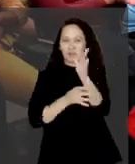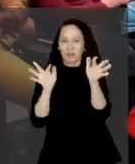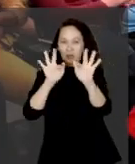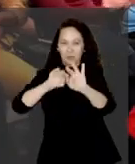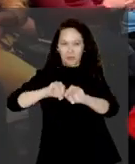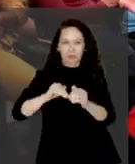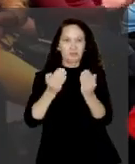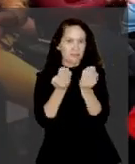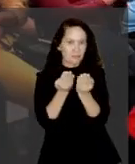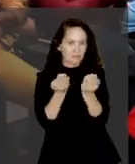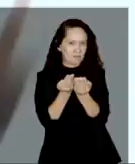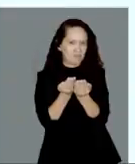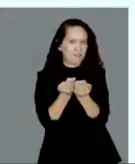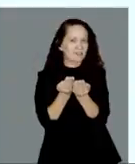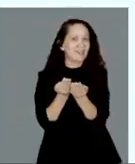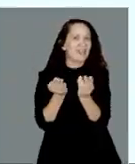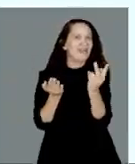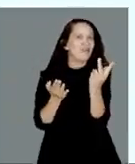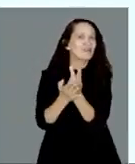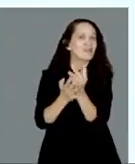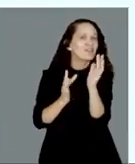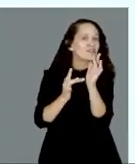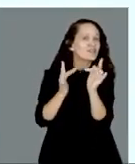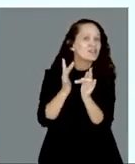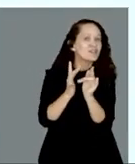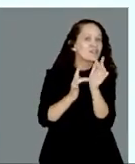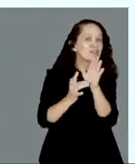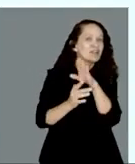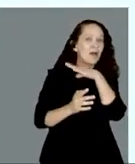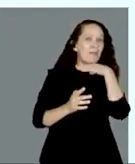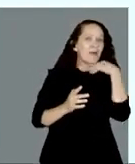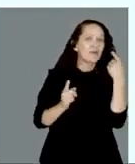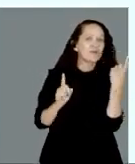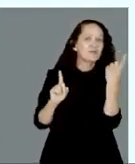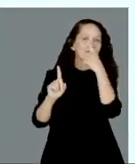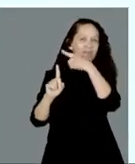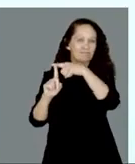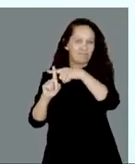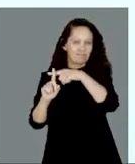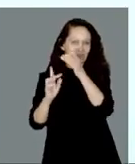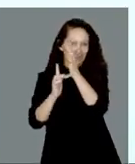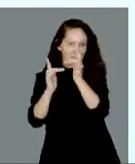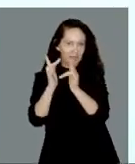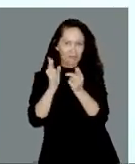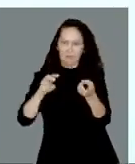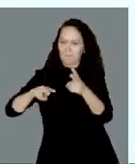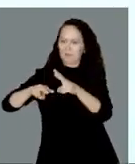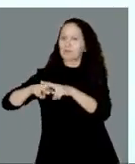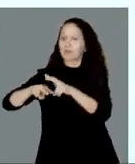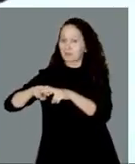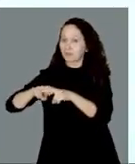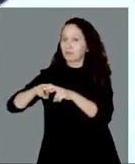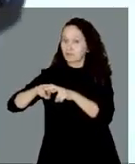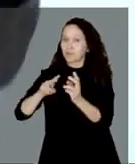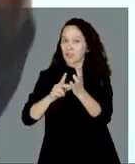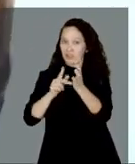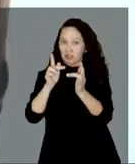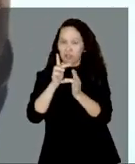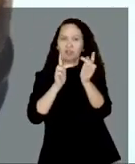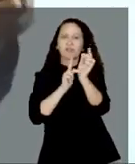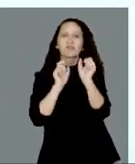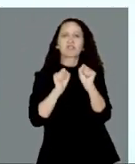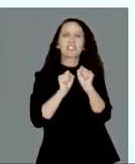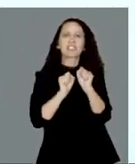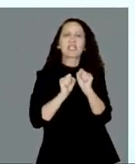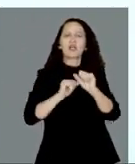Os ricos, os poderosos, há muito tempo, vêm tentando construir uma história de cima para